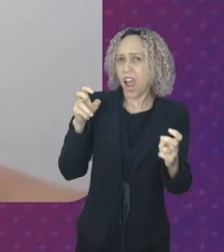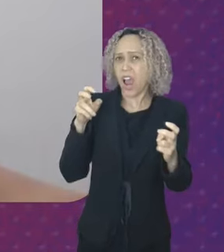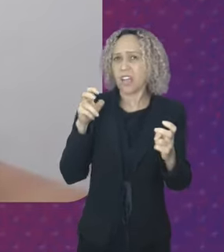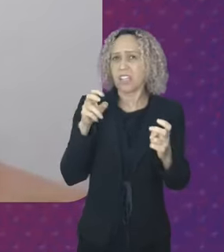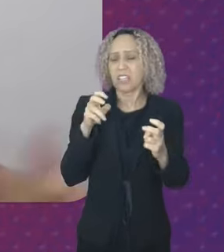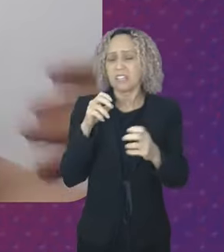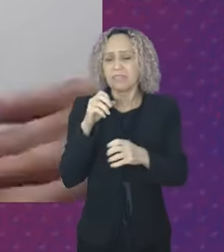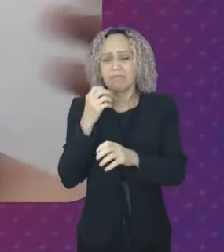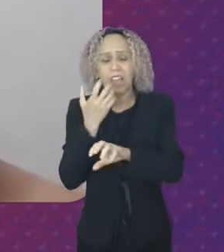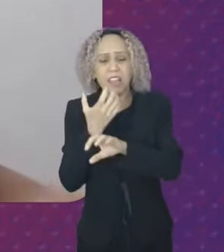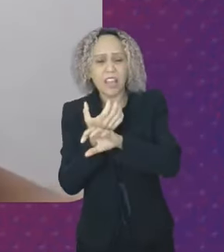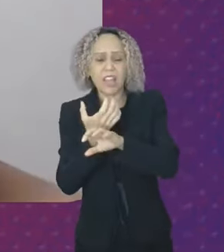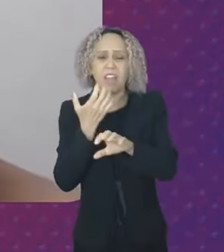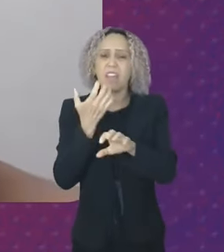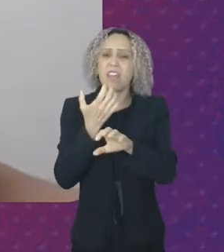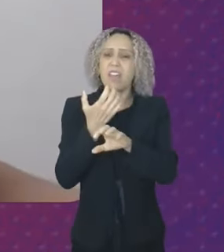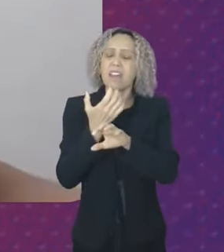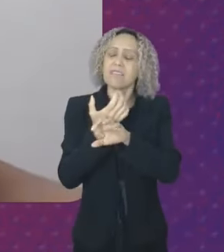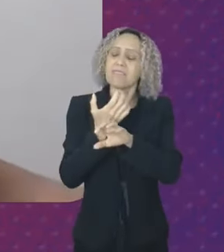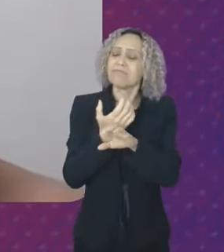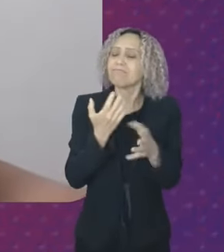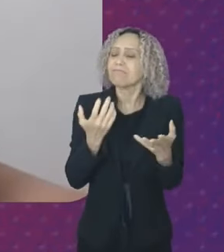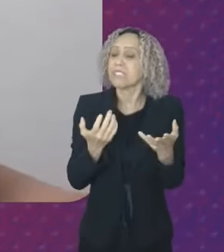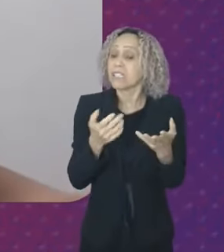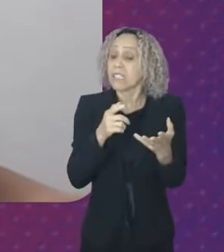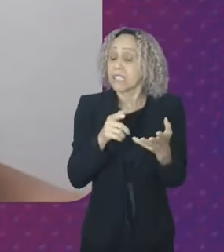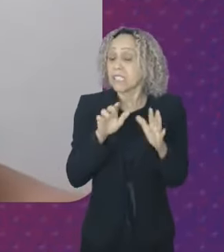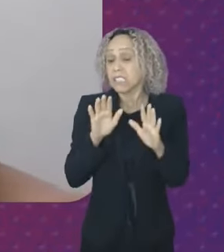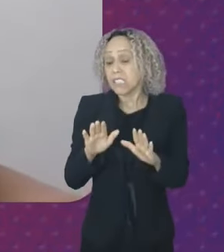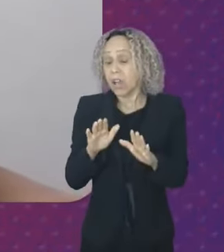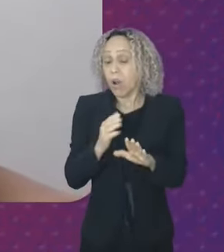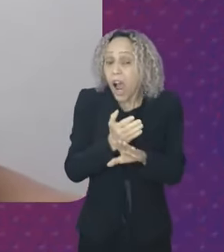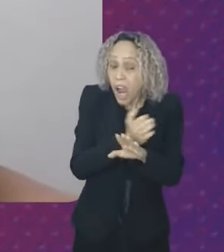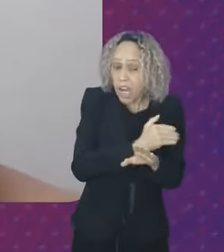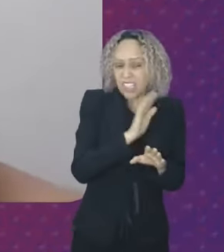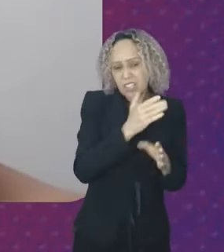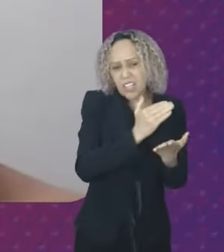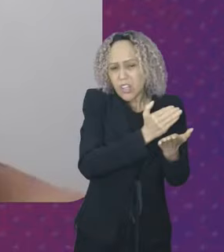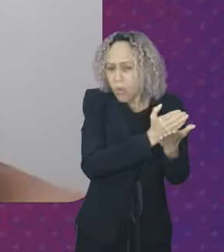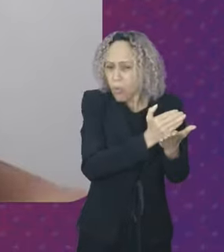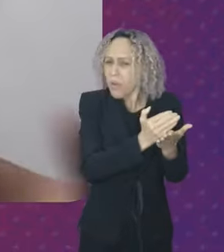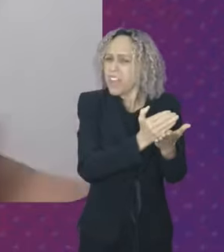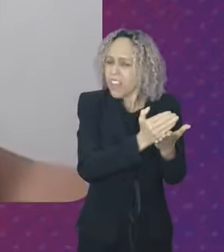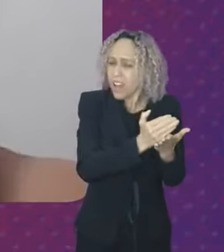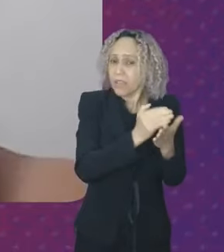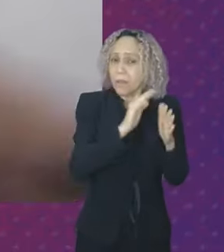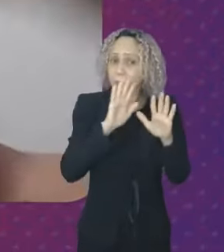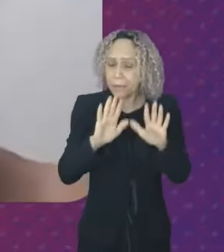a pandemia acelera esse processo, né? Então, hoje, basicamente,